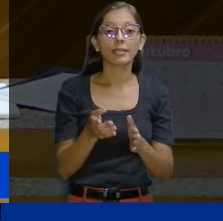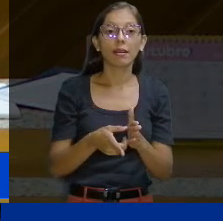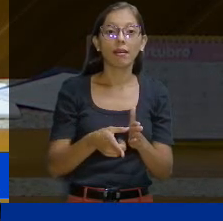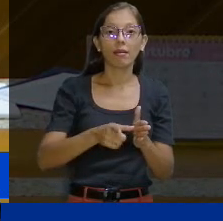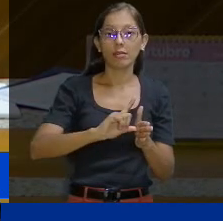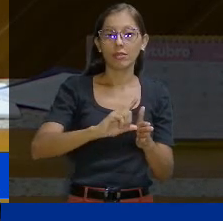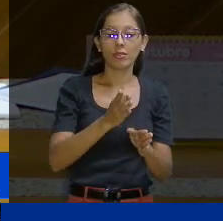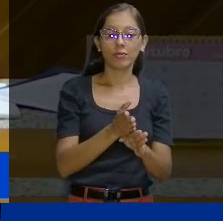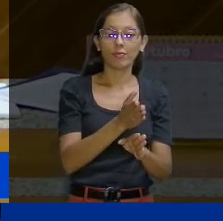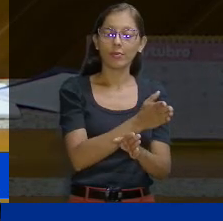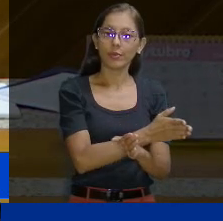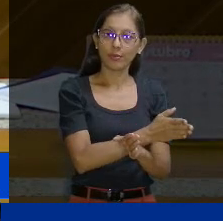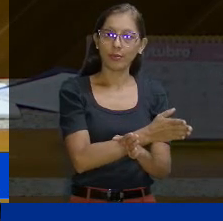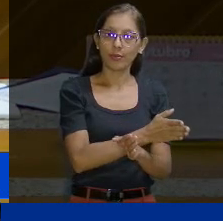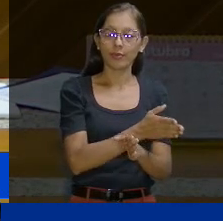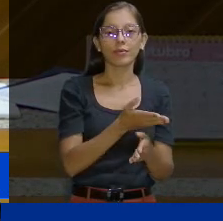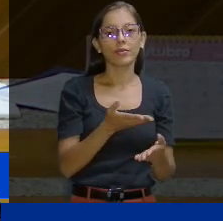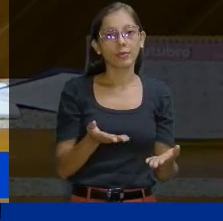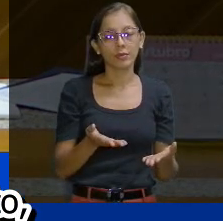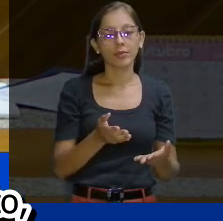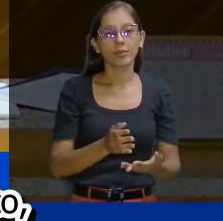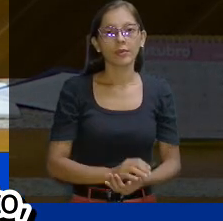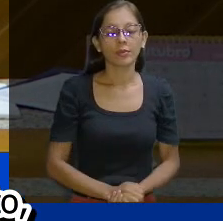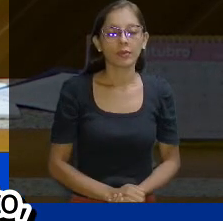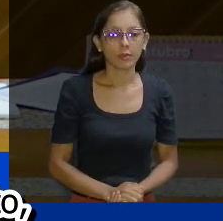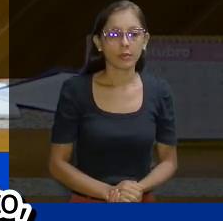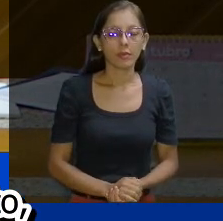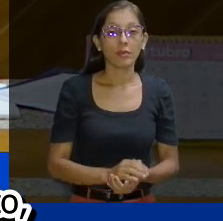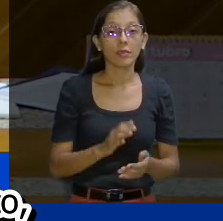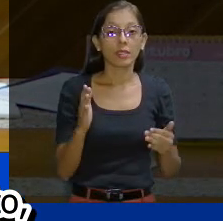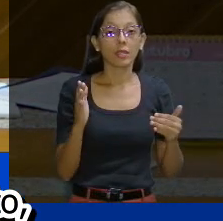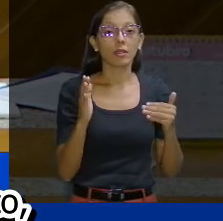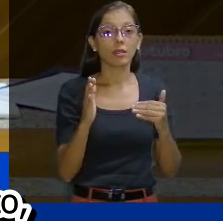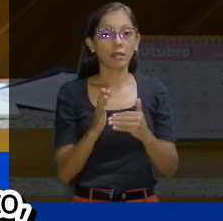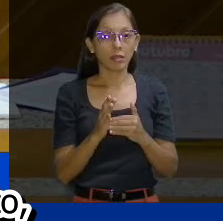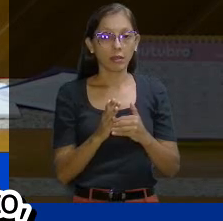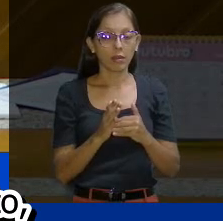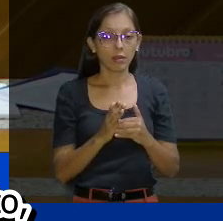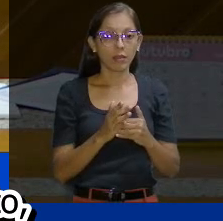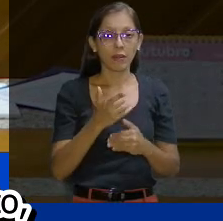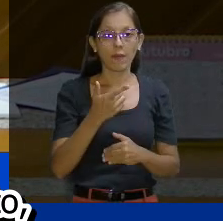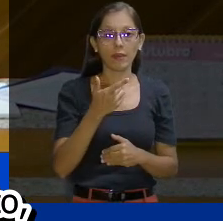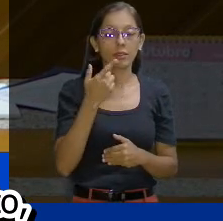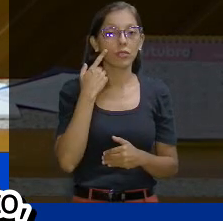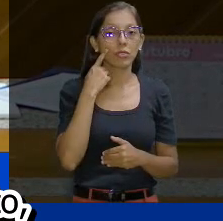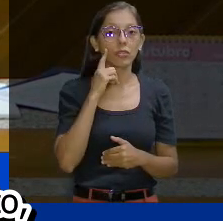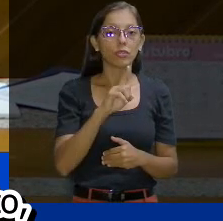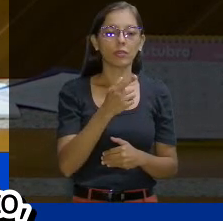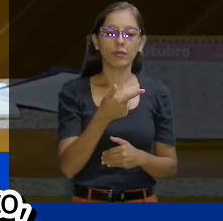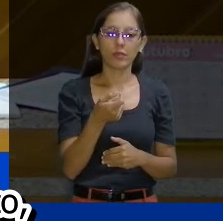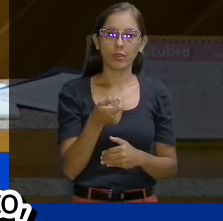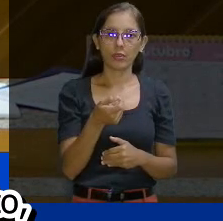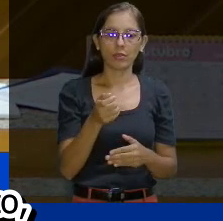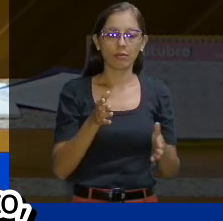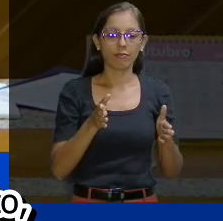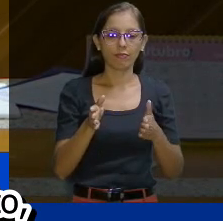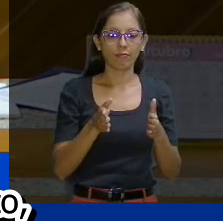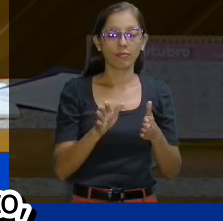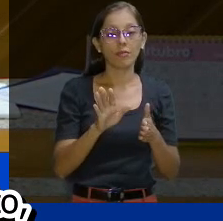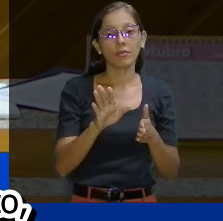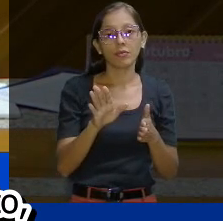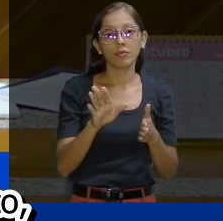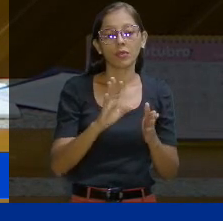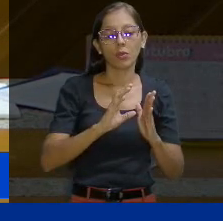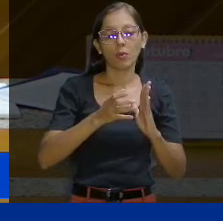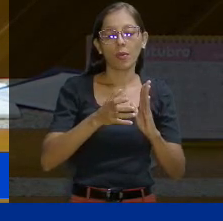renúncia ou indeferimento da candidatura, a substituição ocorra até 20 dias antes do pleito, prazo esse que não foi observado